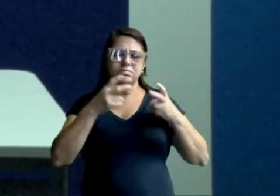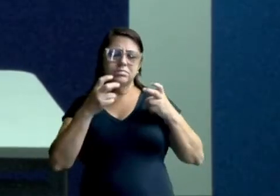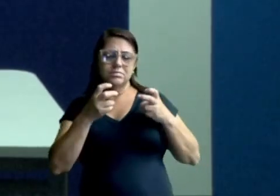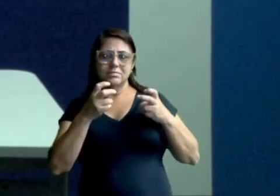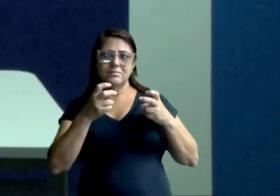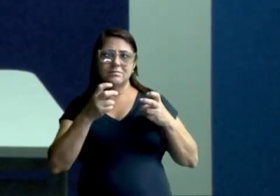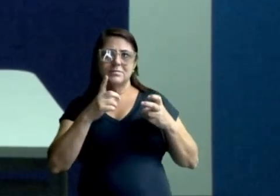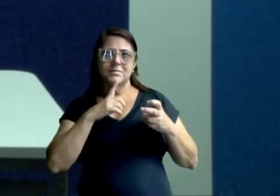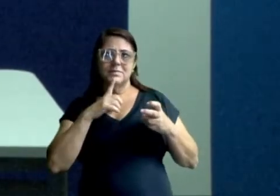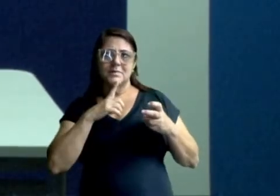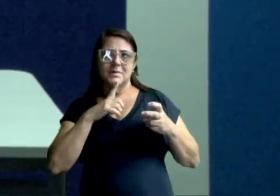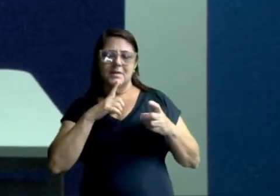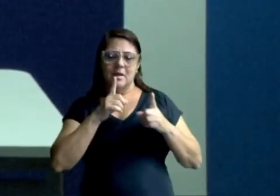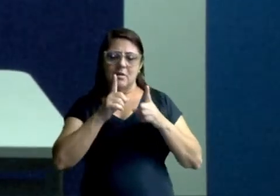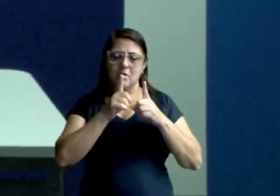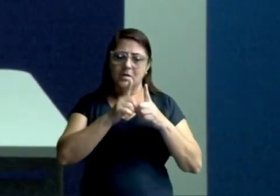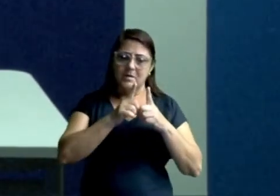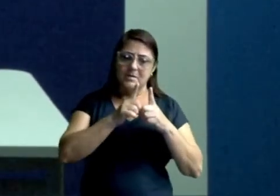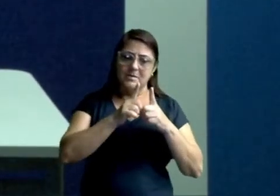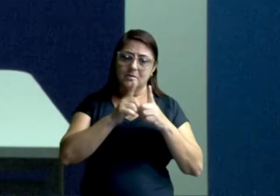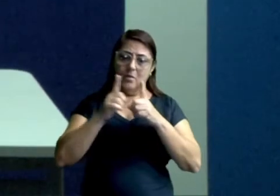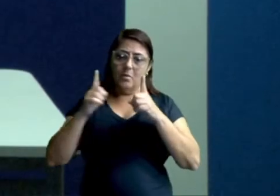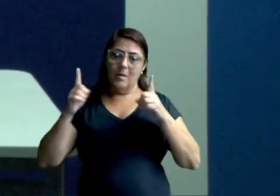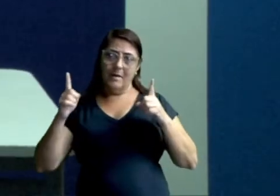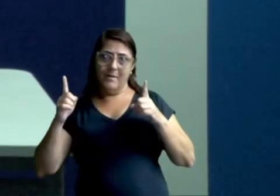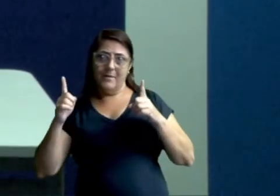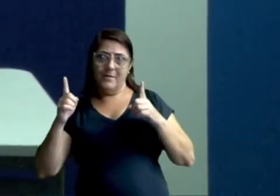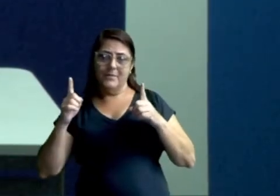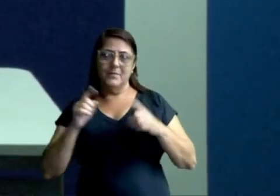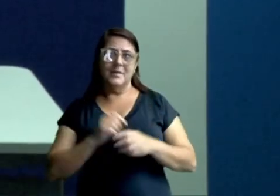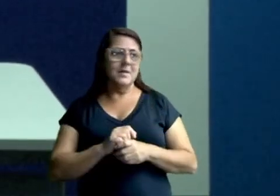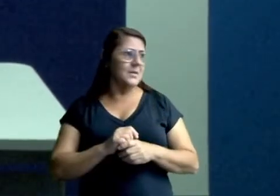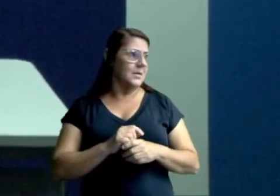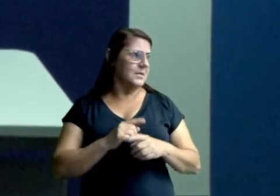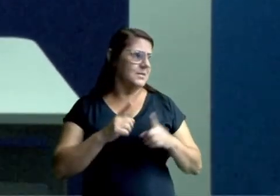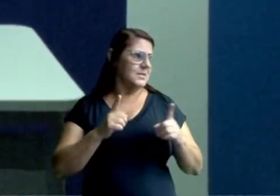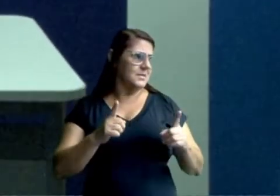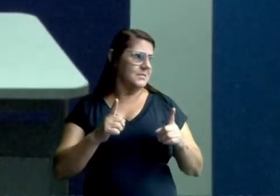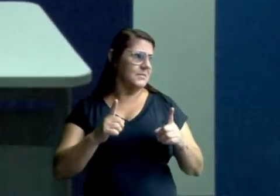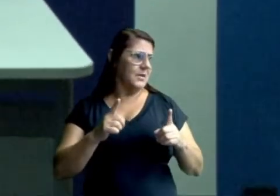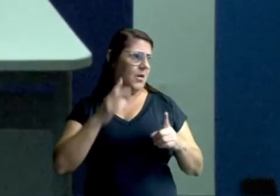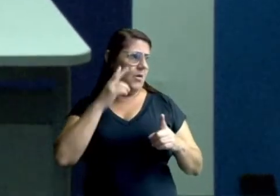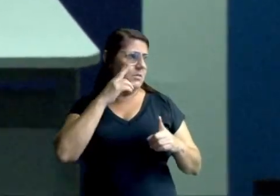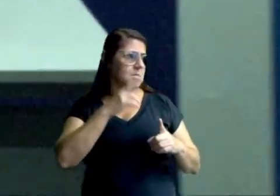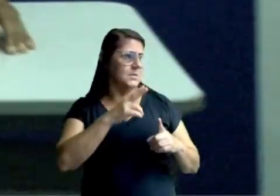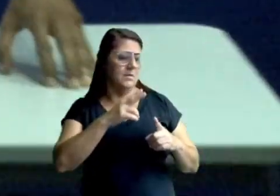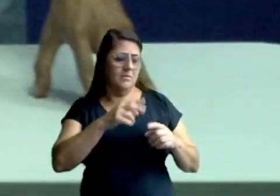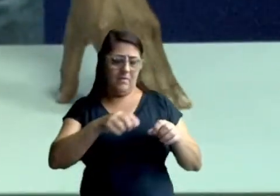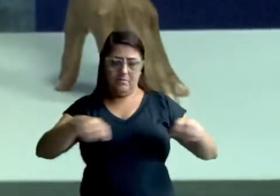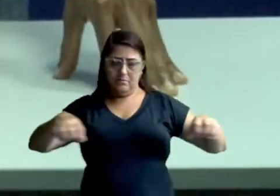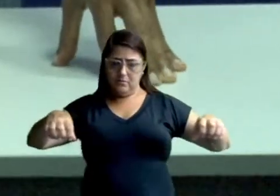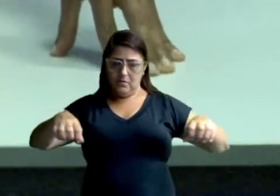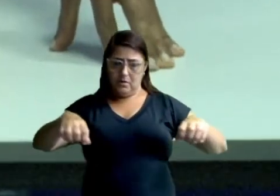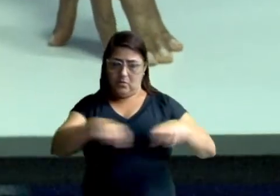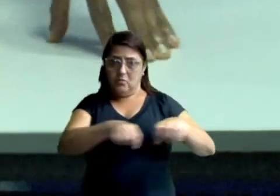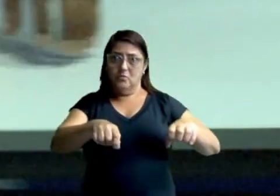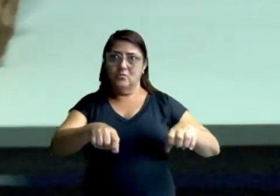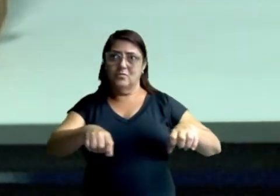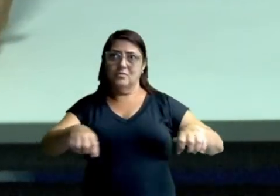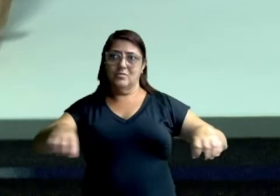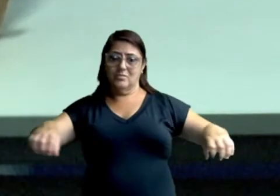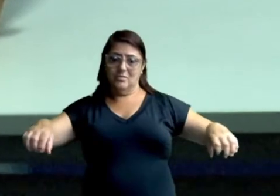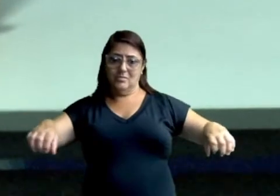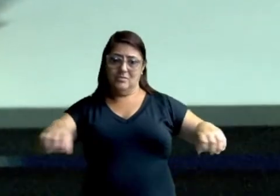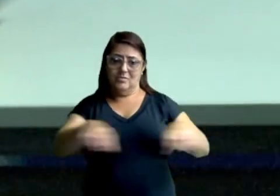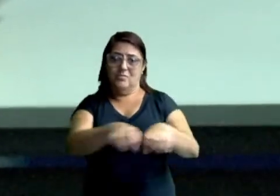massa menor do que esse daqui. Então, se eu aproximar aqui, o que vai acontecer com eles, tá? A aceleração é bem mais